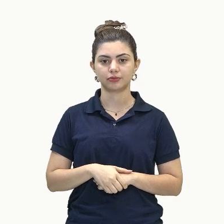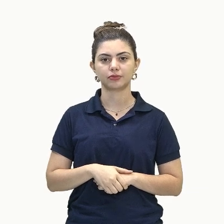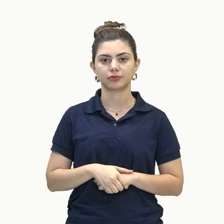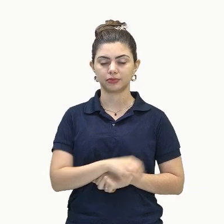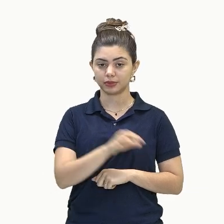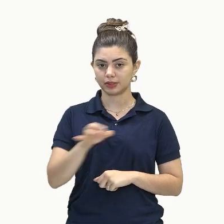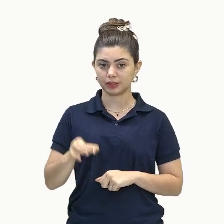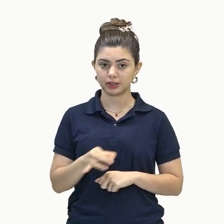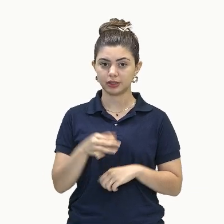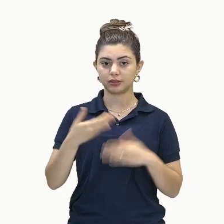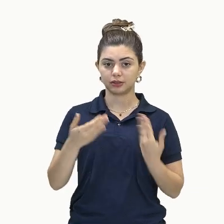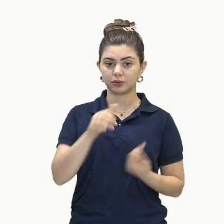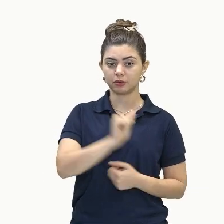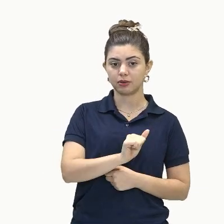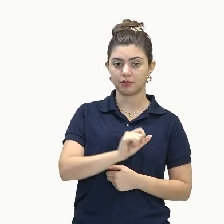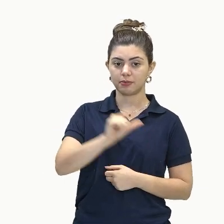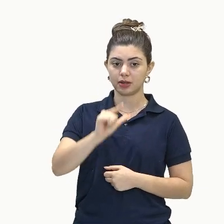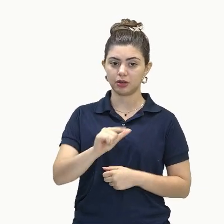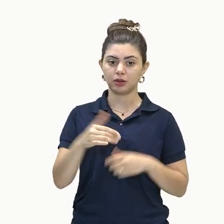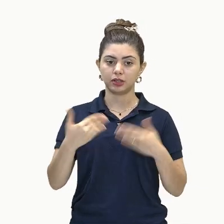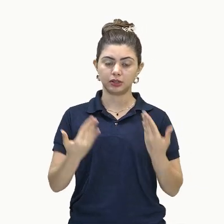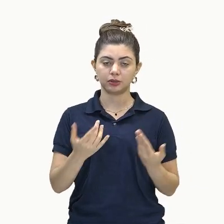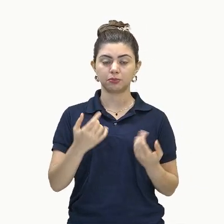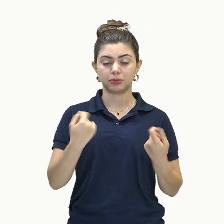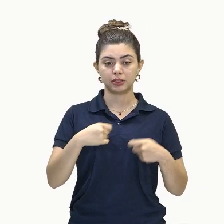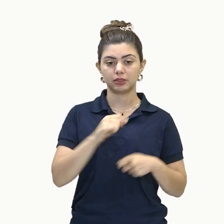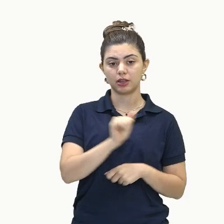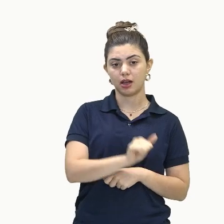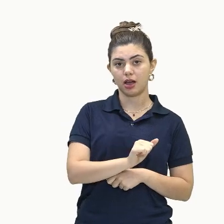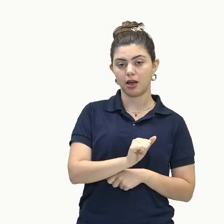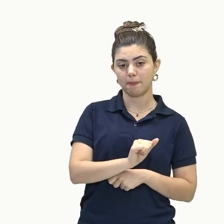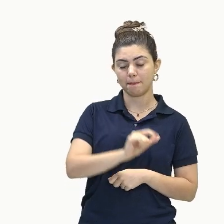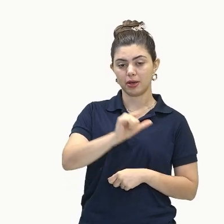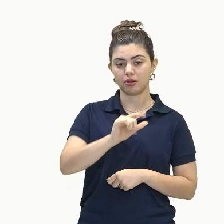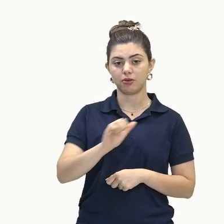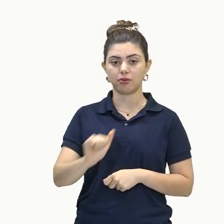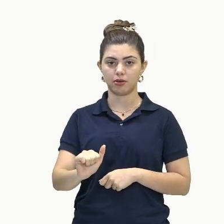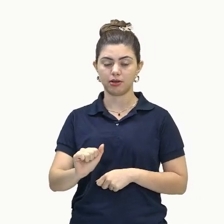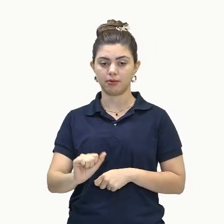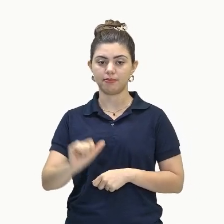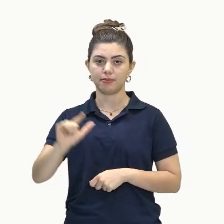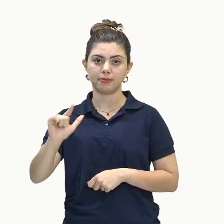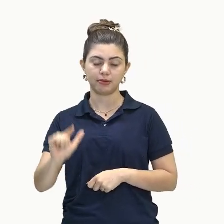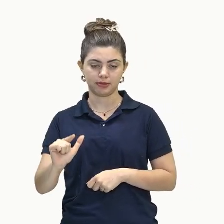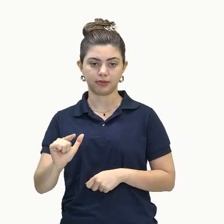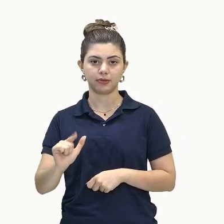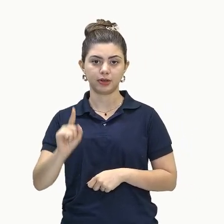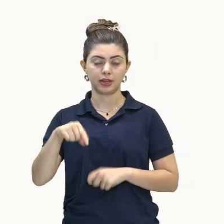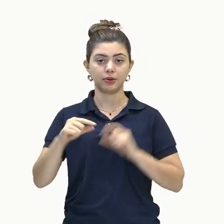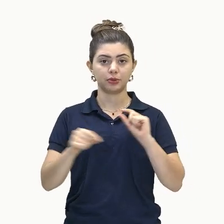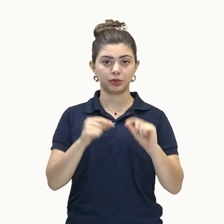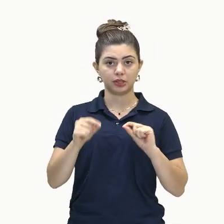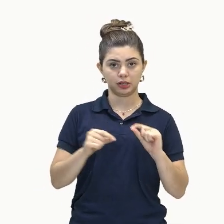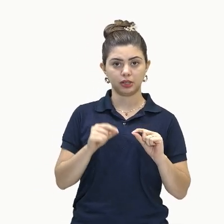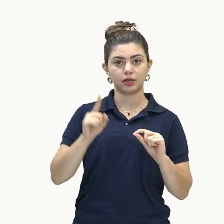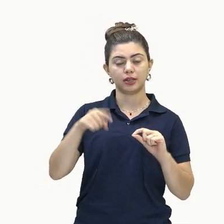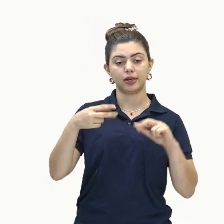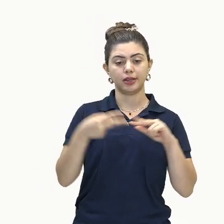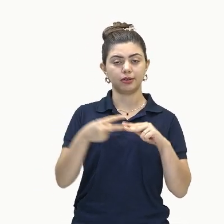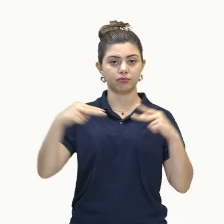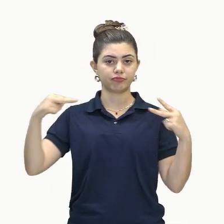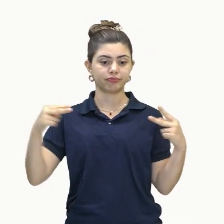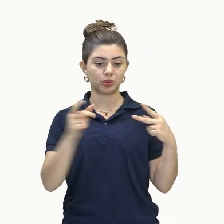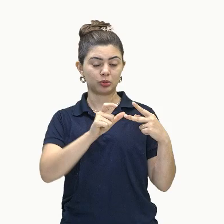também. Então, a gente vai ter aqui pelo menos um azão. O indivíduo 2 também vai ter um gene dominante. Vamos aí